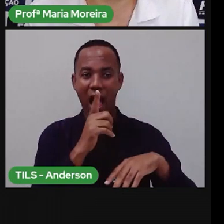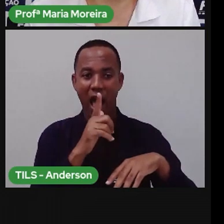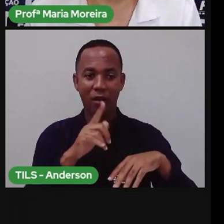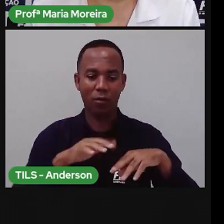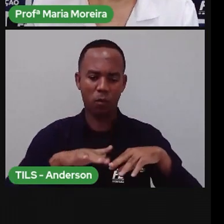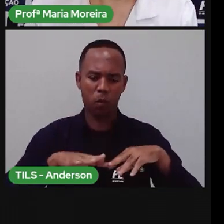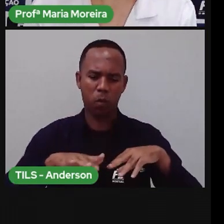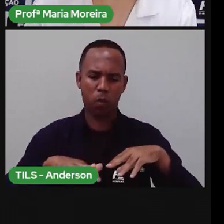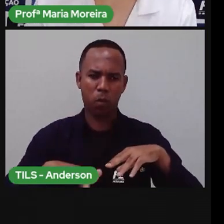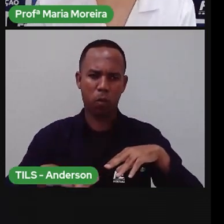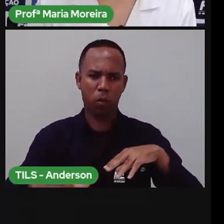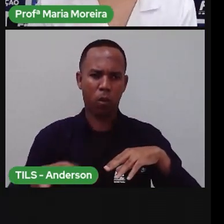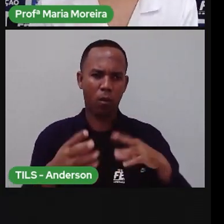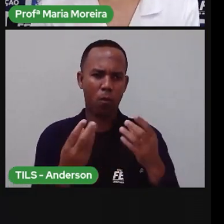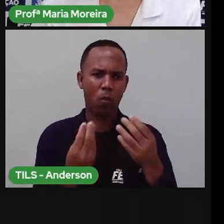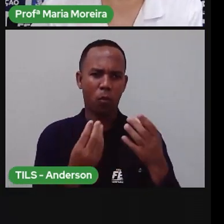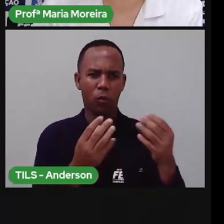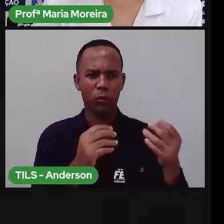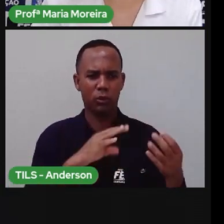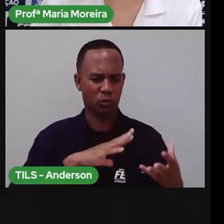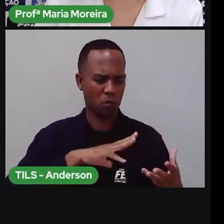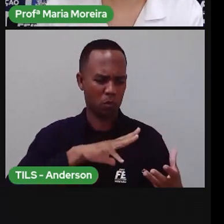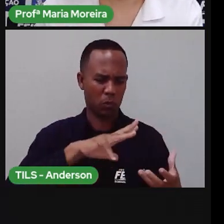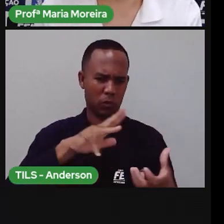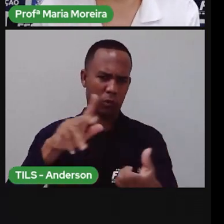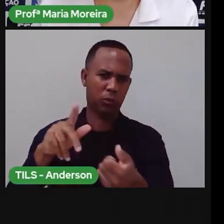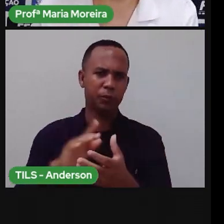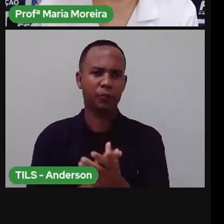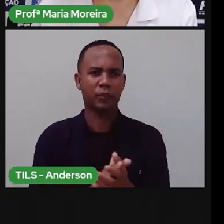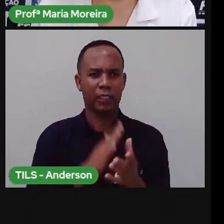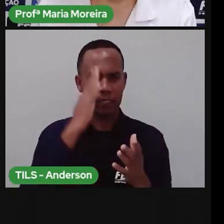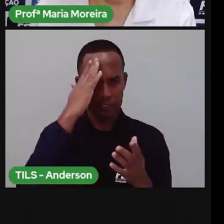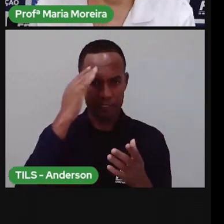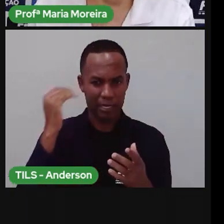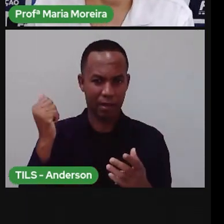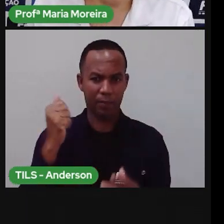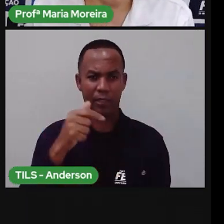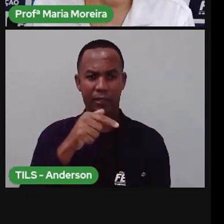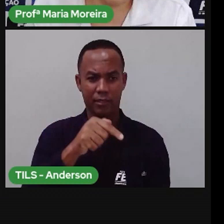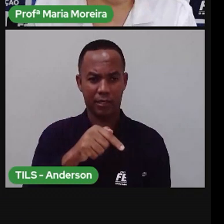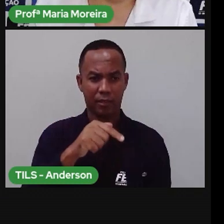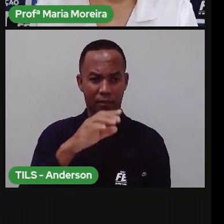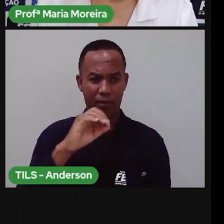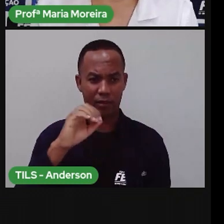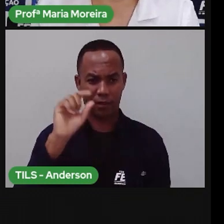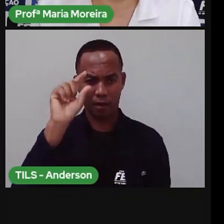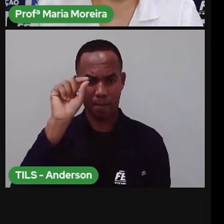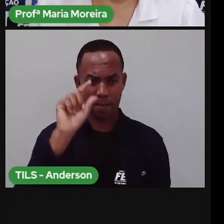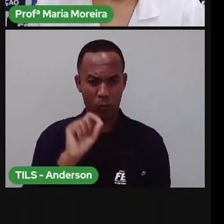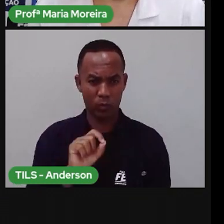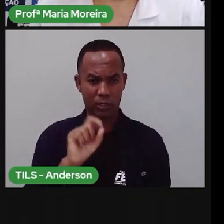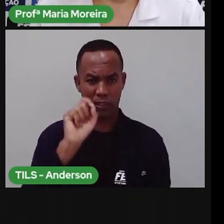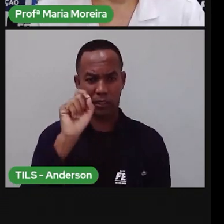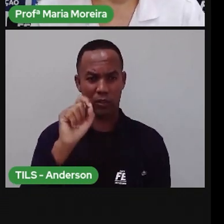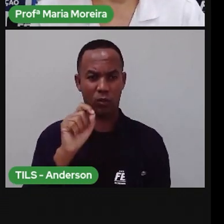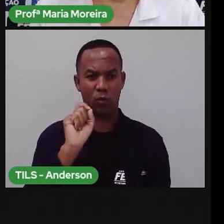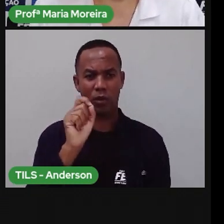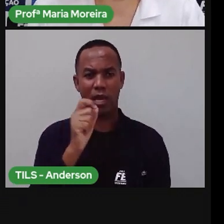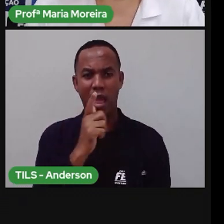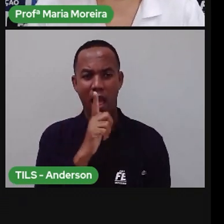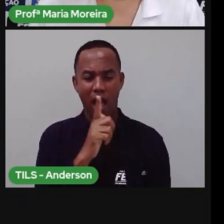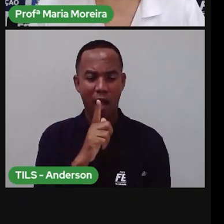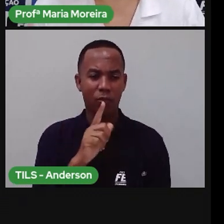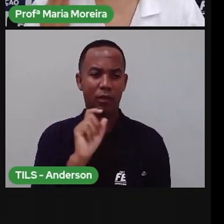Bastante abundante em nosso planeta. Então a gente sabe aí que 70% do nosso planeta ele é formado por água. Se a